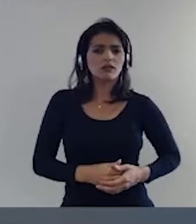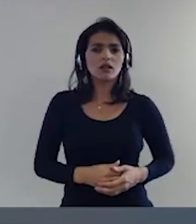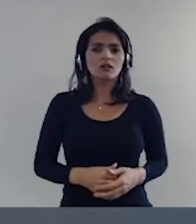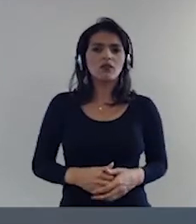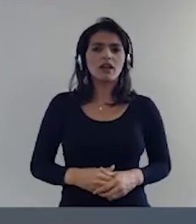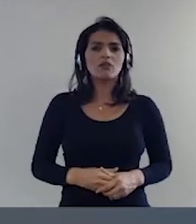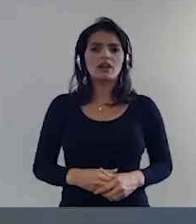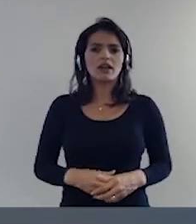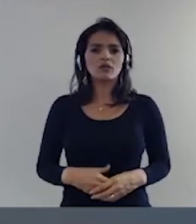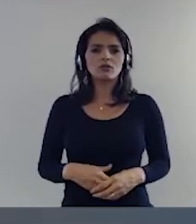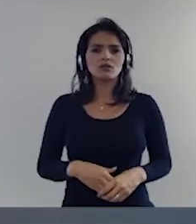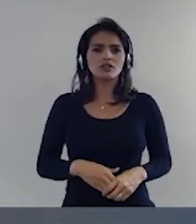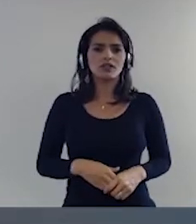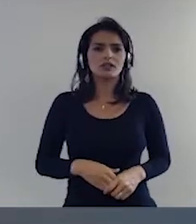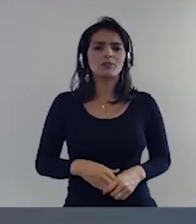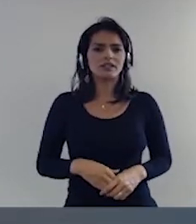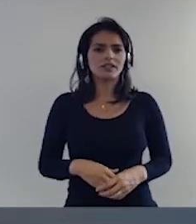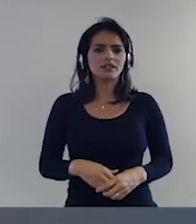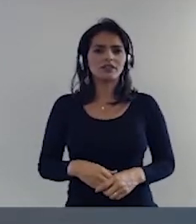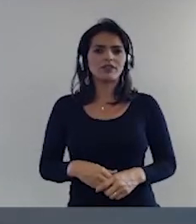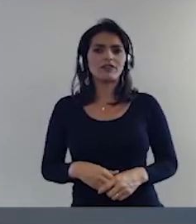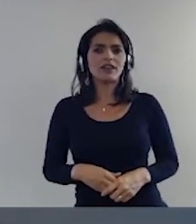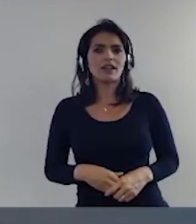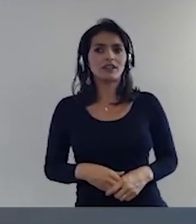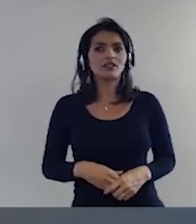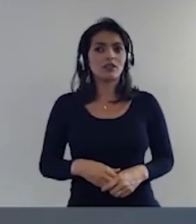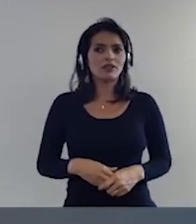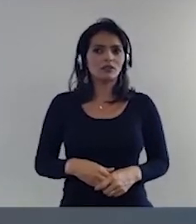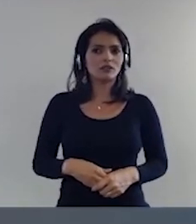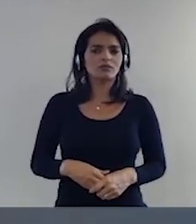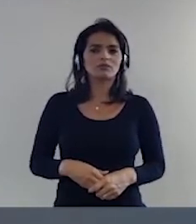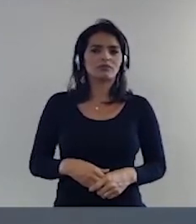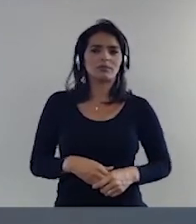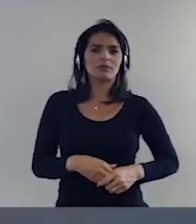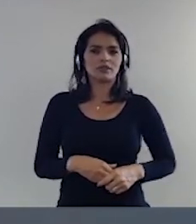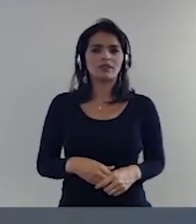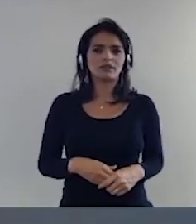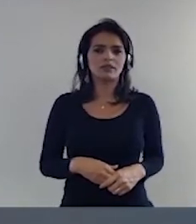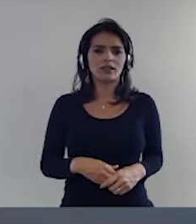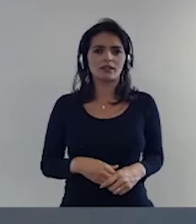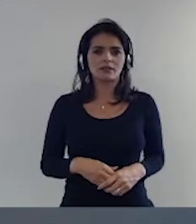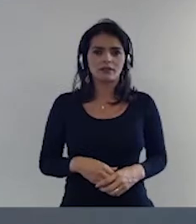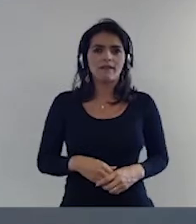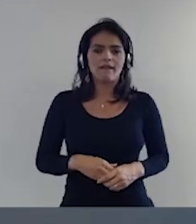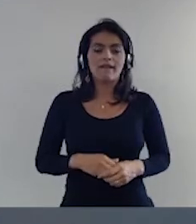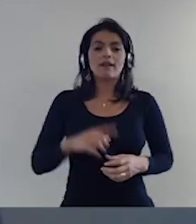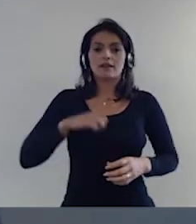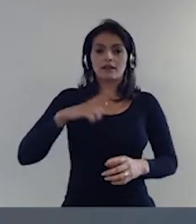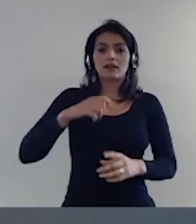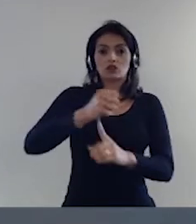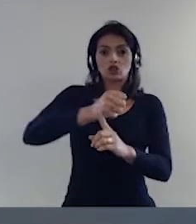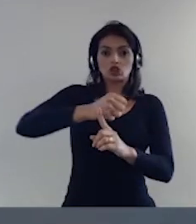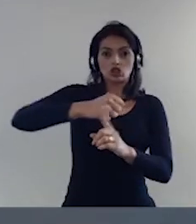a pandemia que nós estamos vivendo traz consigo circunstâncias